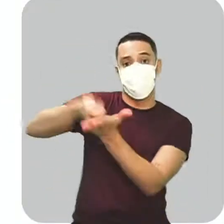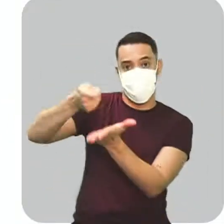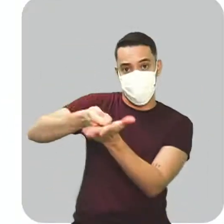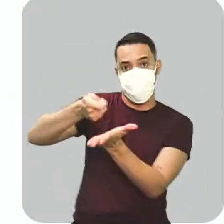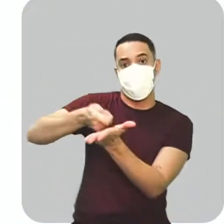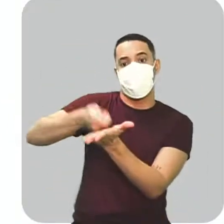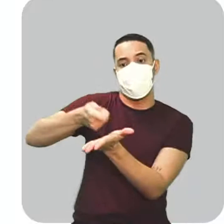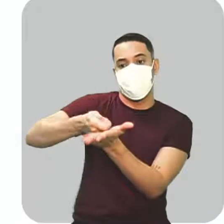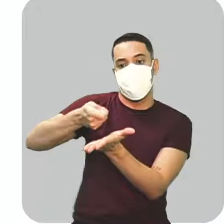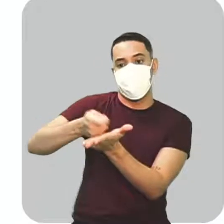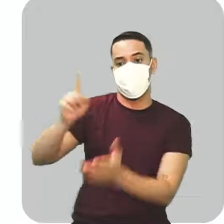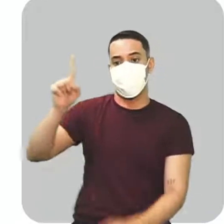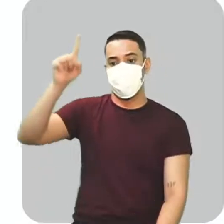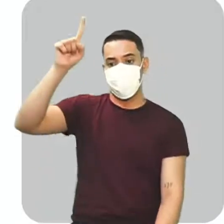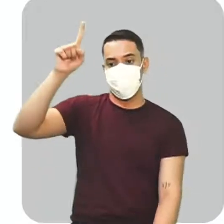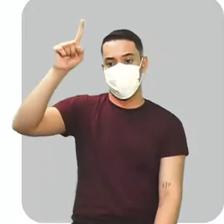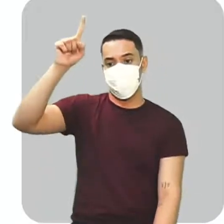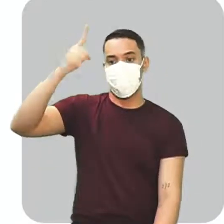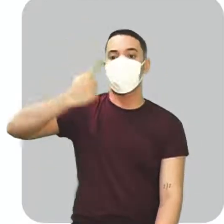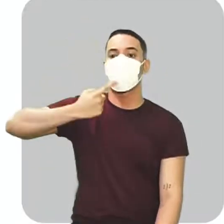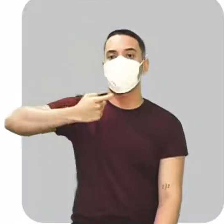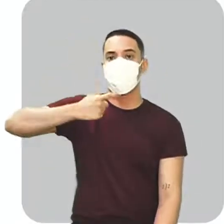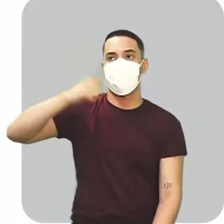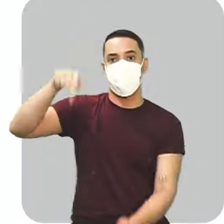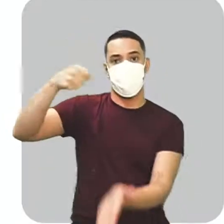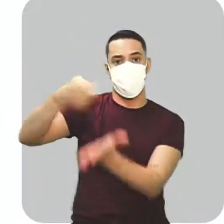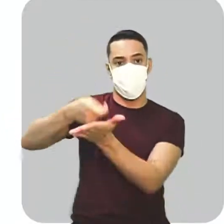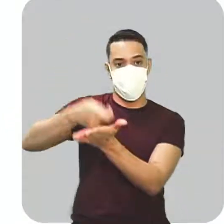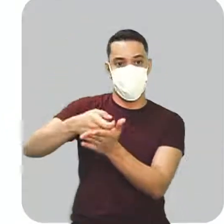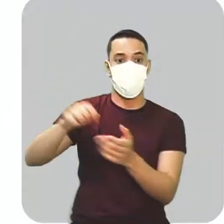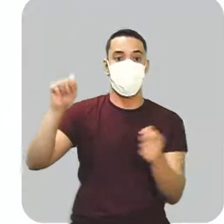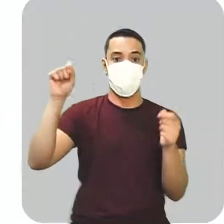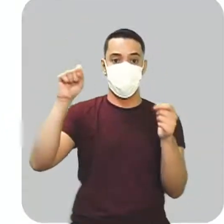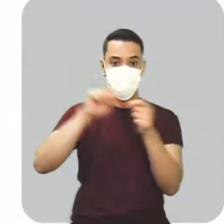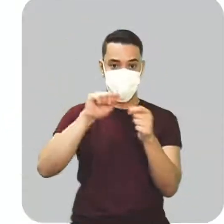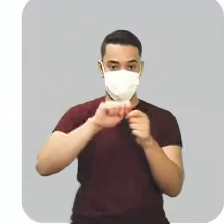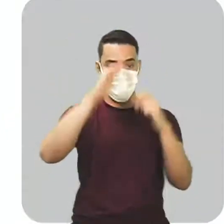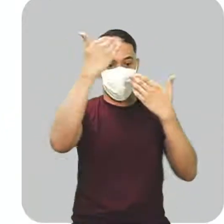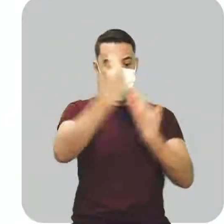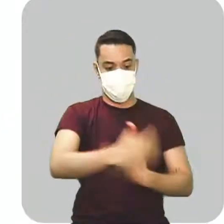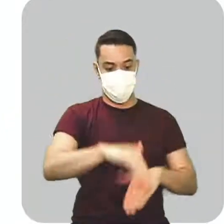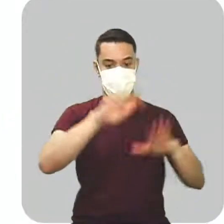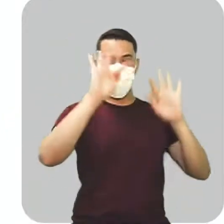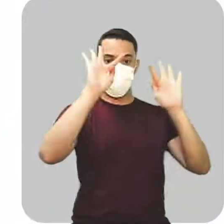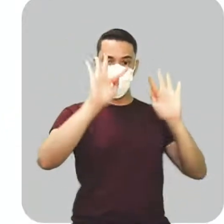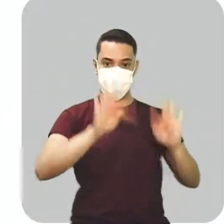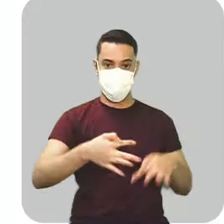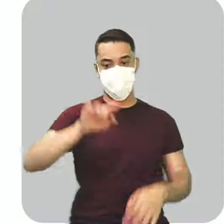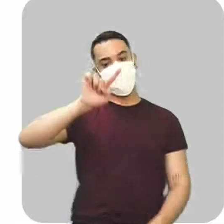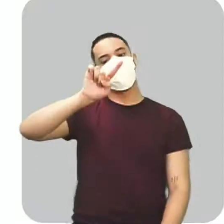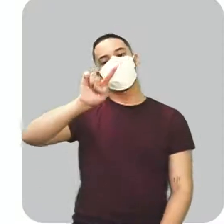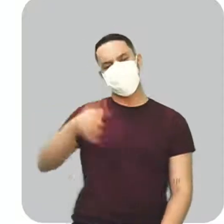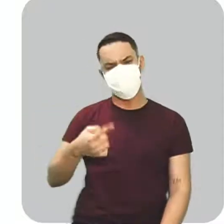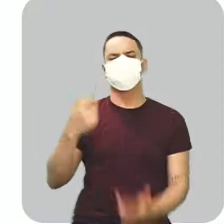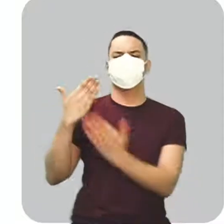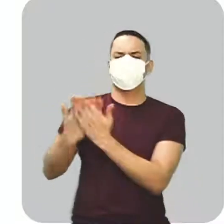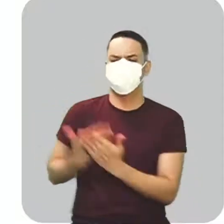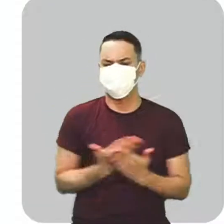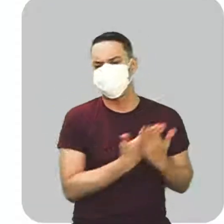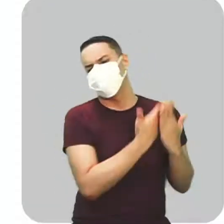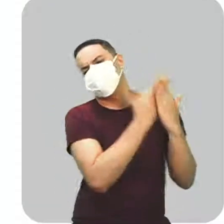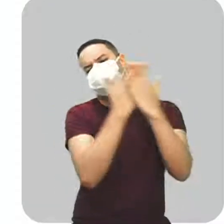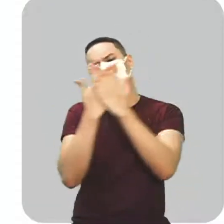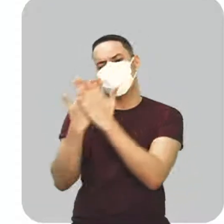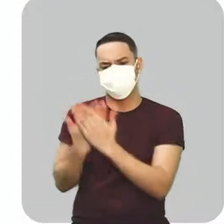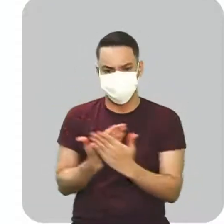meus queridos. Ó, para fazer o exame final, vírgula, estudamos muito, tá